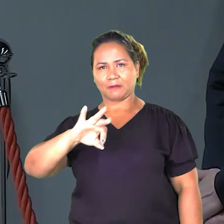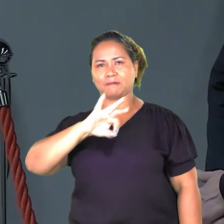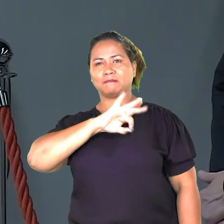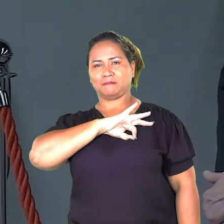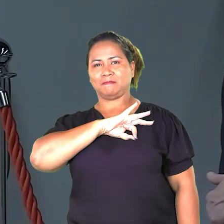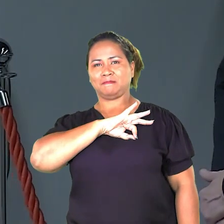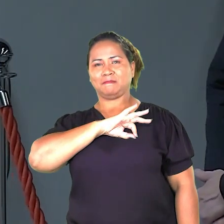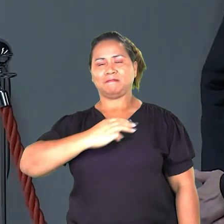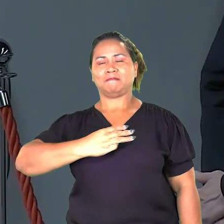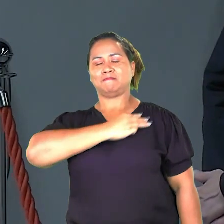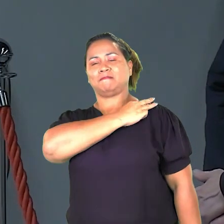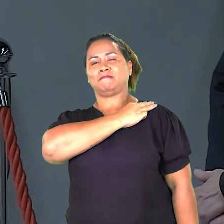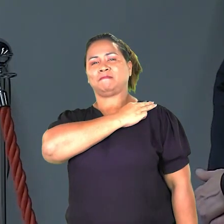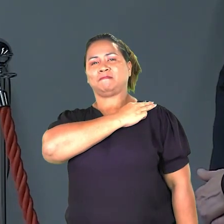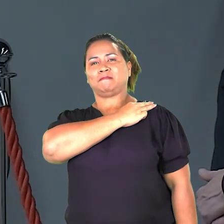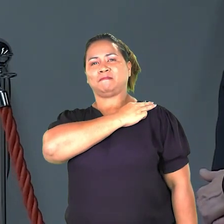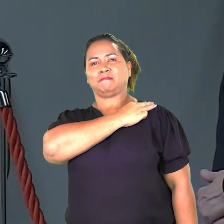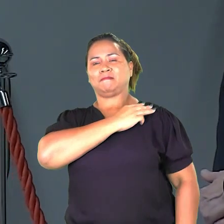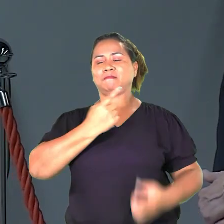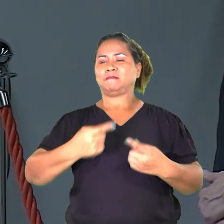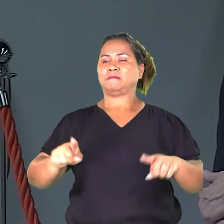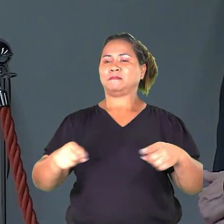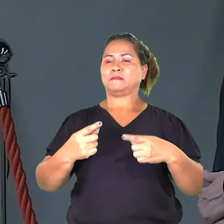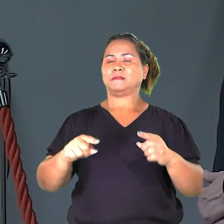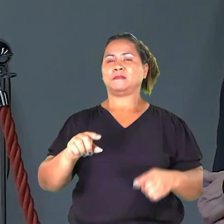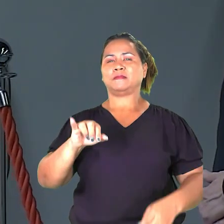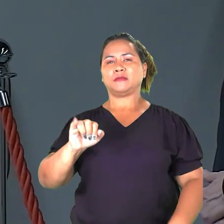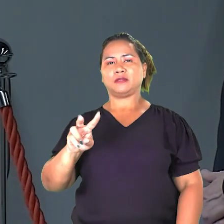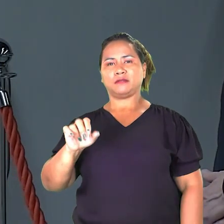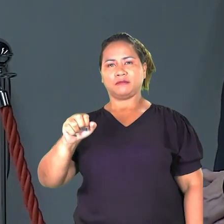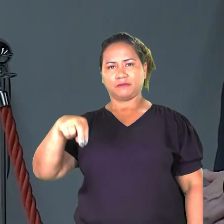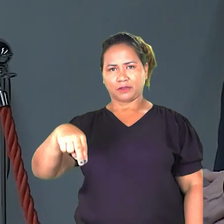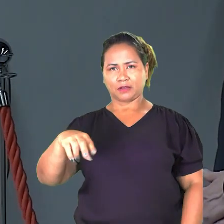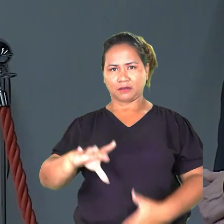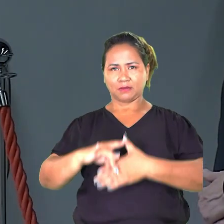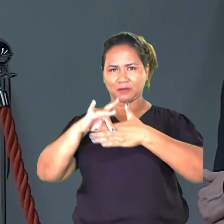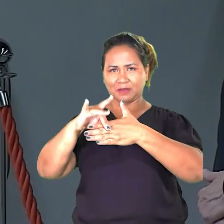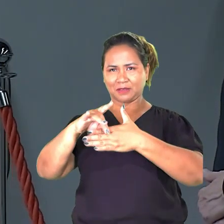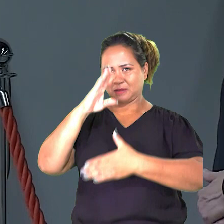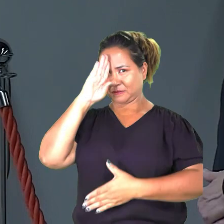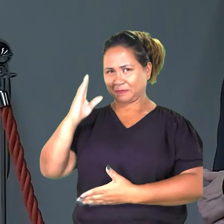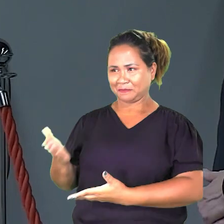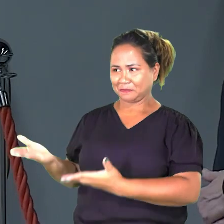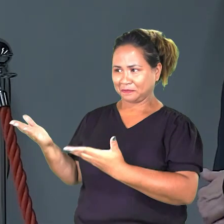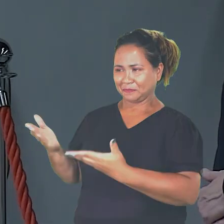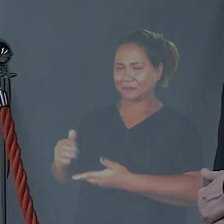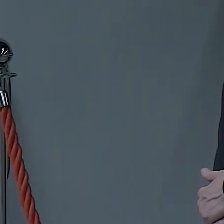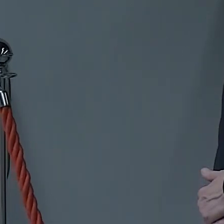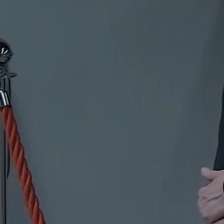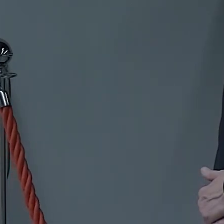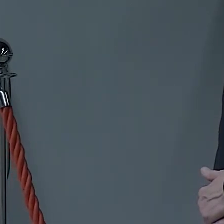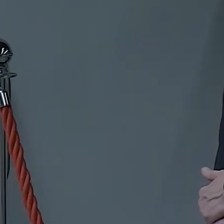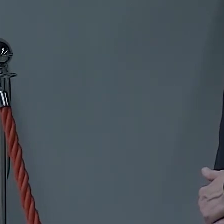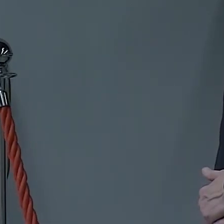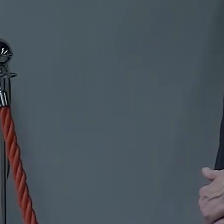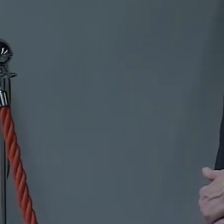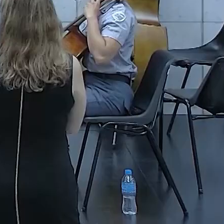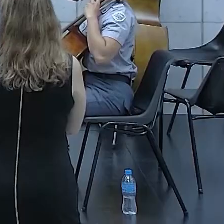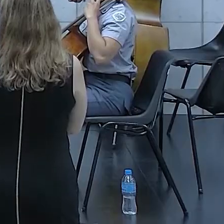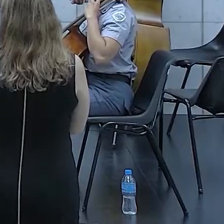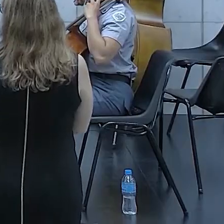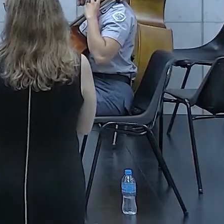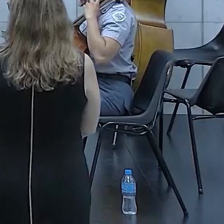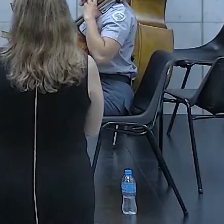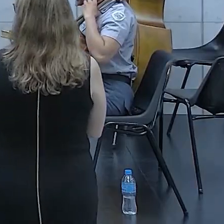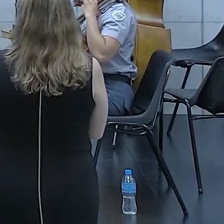pela Camerata do Corpo Musical da Polícia Militar, sob a regência do maestro 1º Sargento PM Ivan Berg Rodrigues